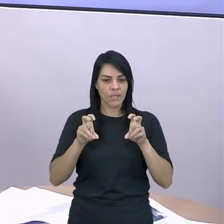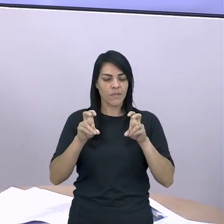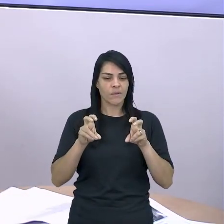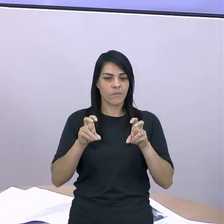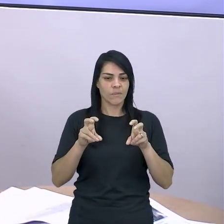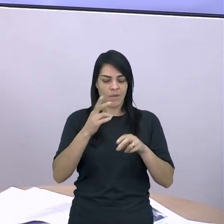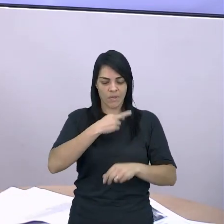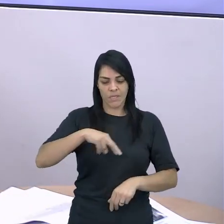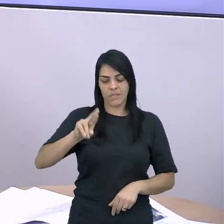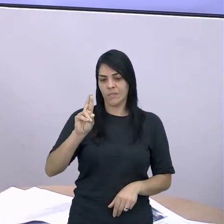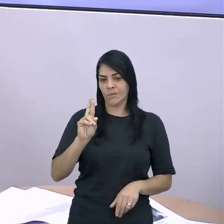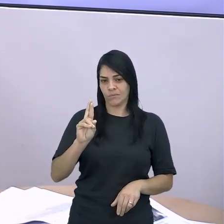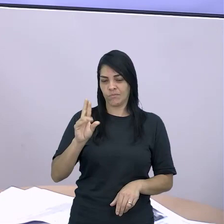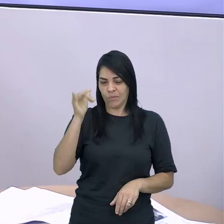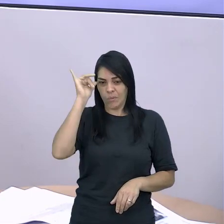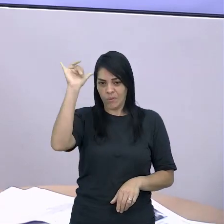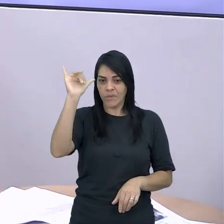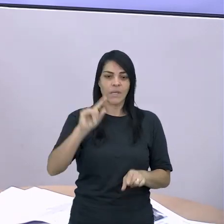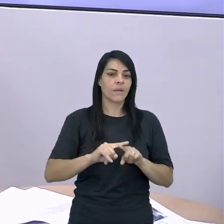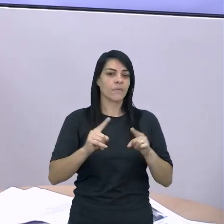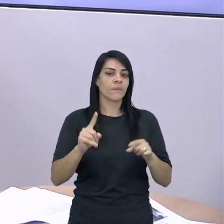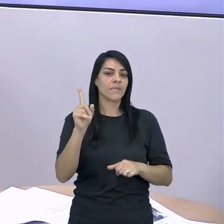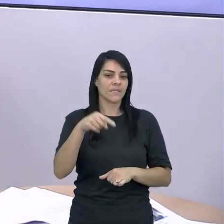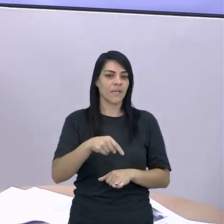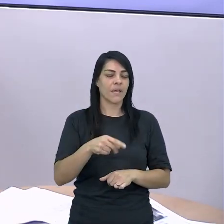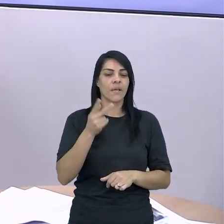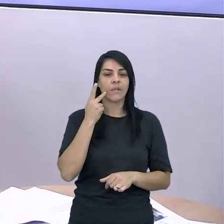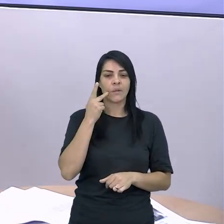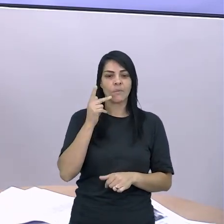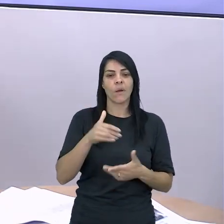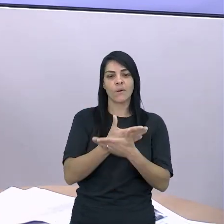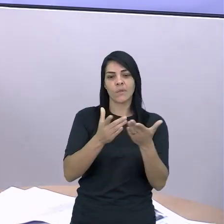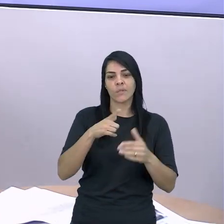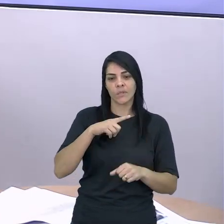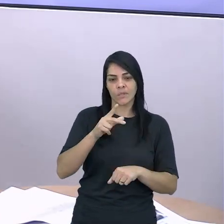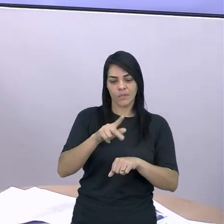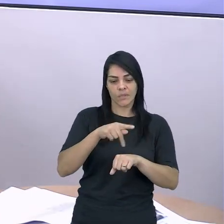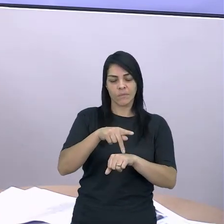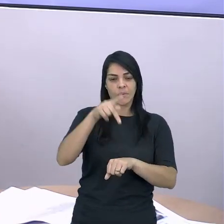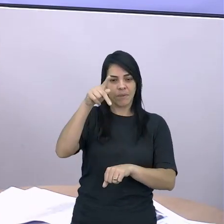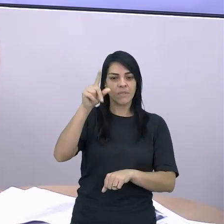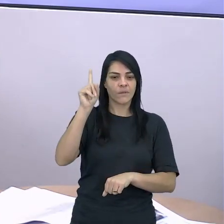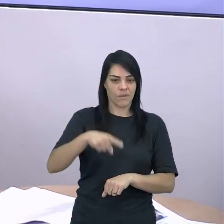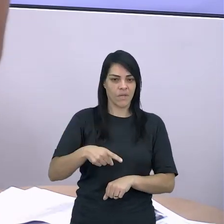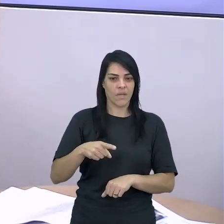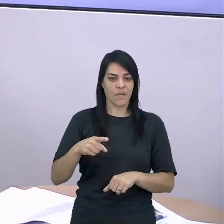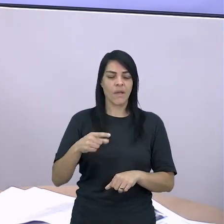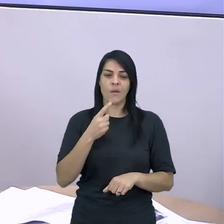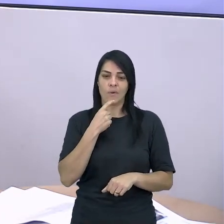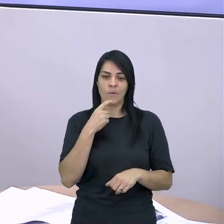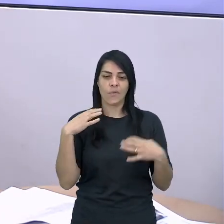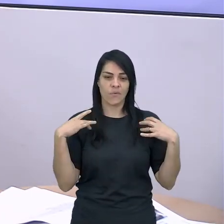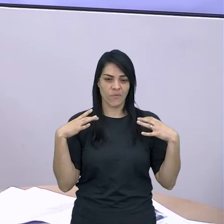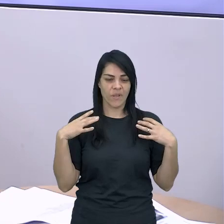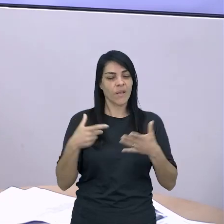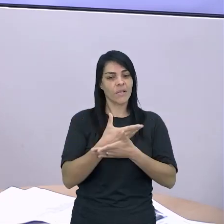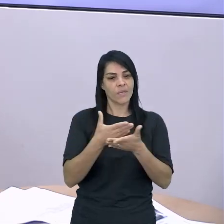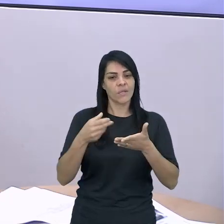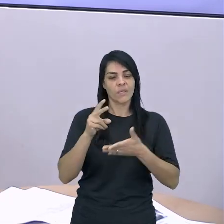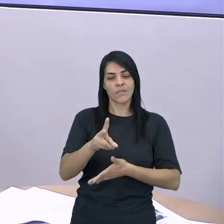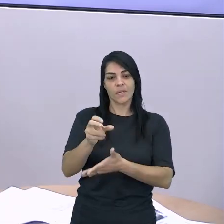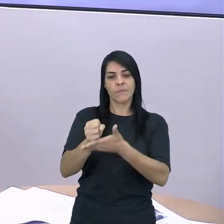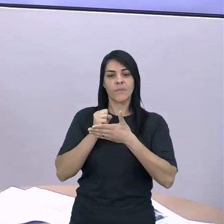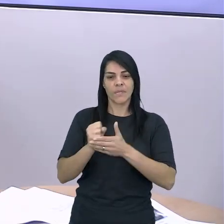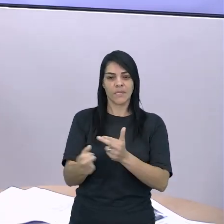abordando religião, tá? Mas é fato que a gente tem a Páscoa, é um feriado aqui, e a gente sempre traz alguma coisa para as